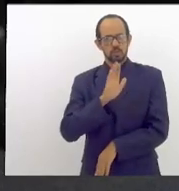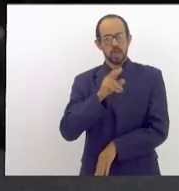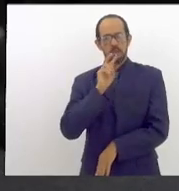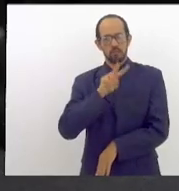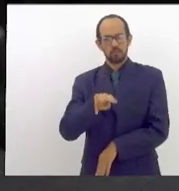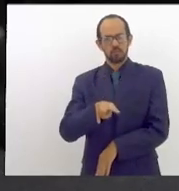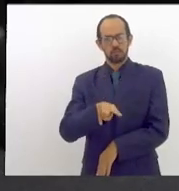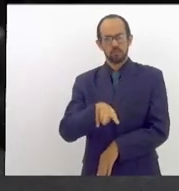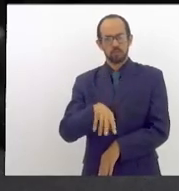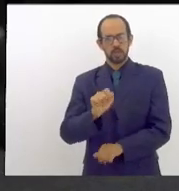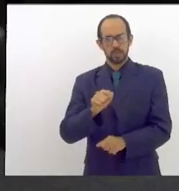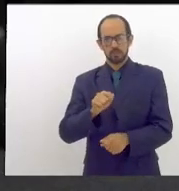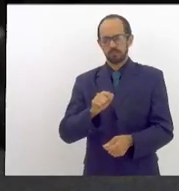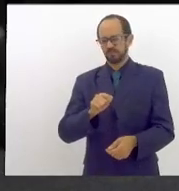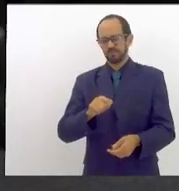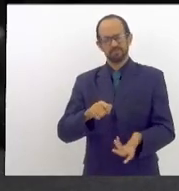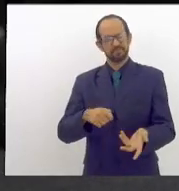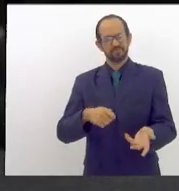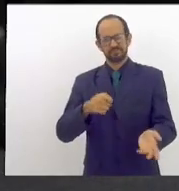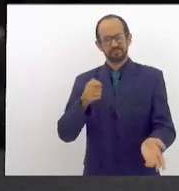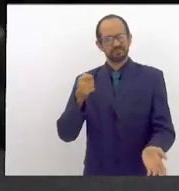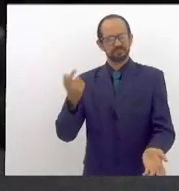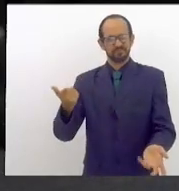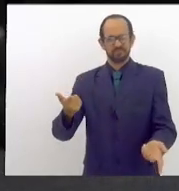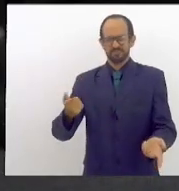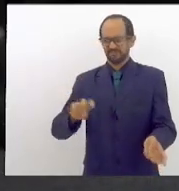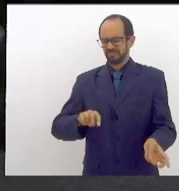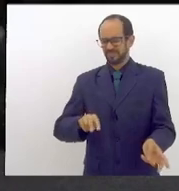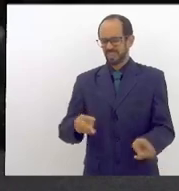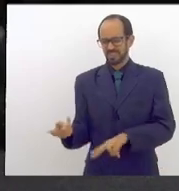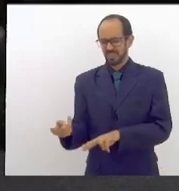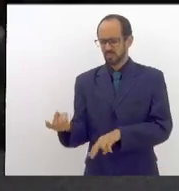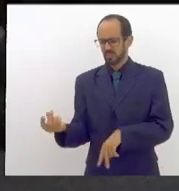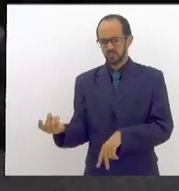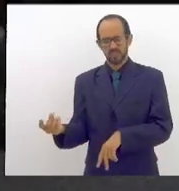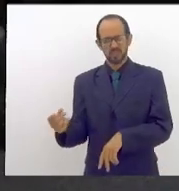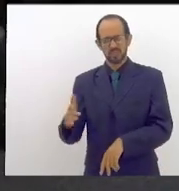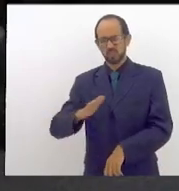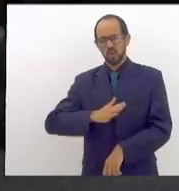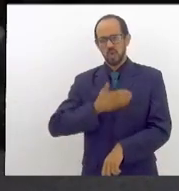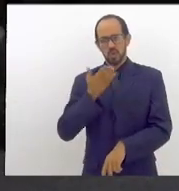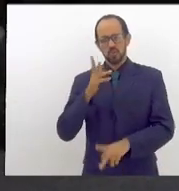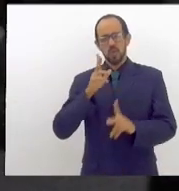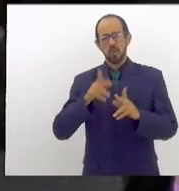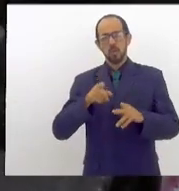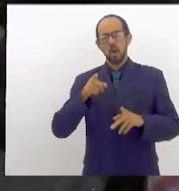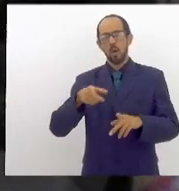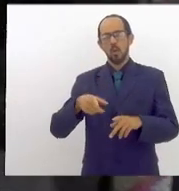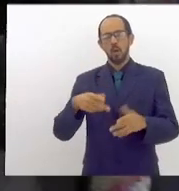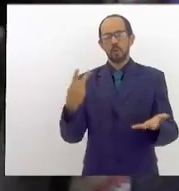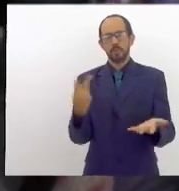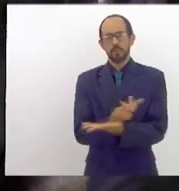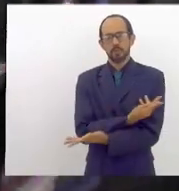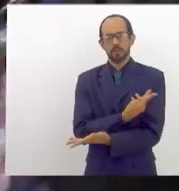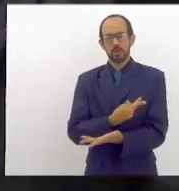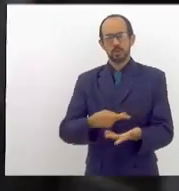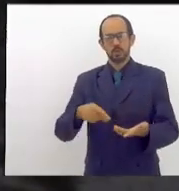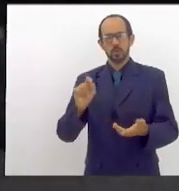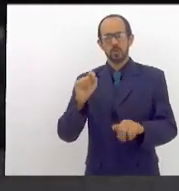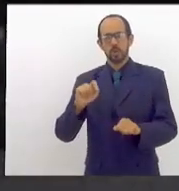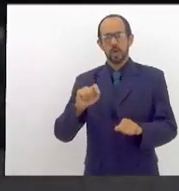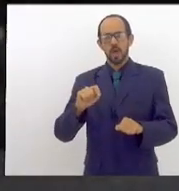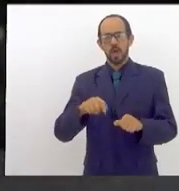muito infelizes muito ruins como por exemplo a medíocre